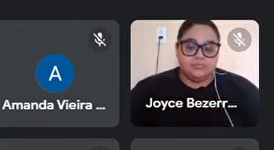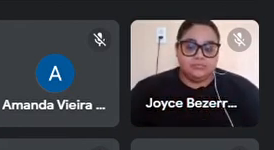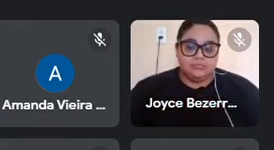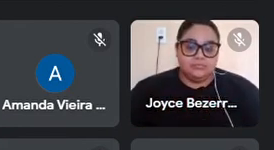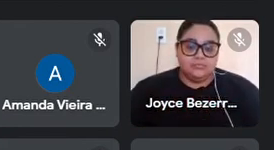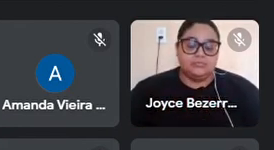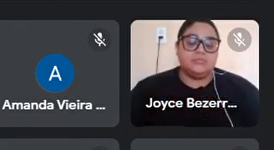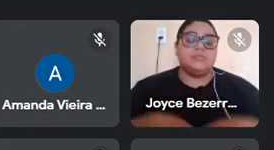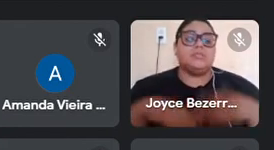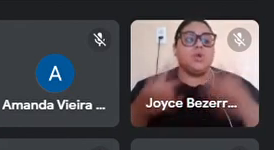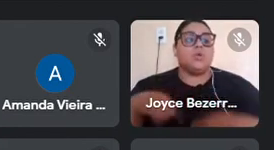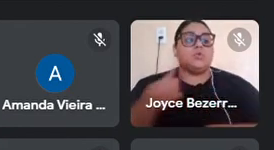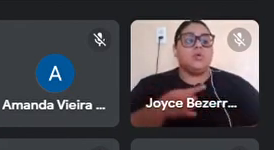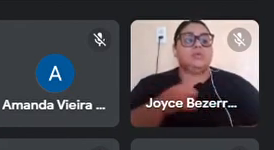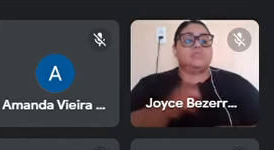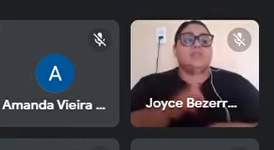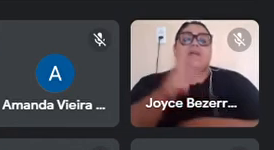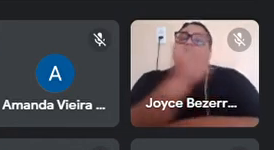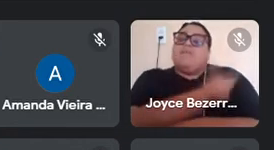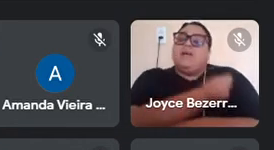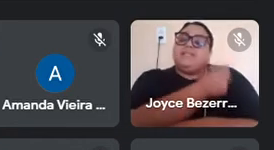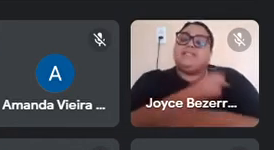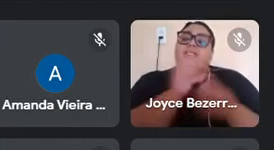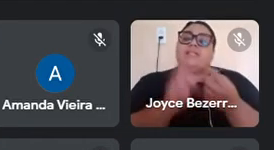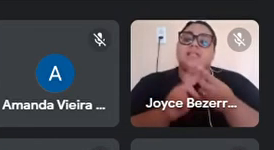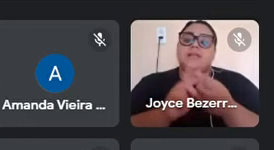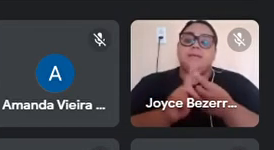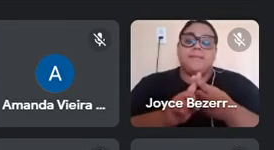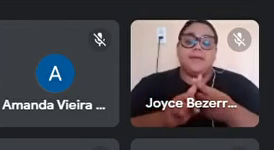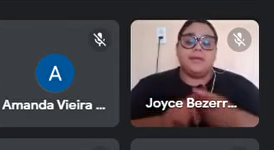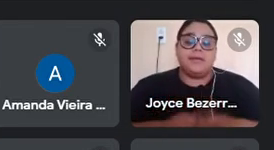Então, a gente tem também vacinas de... Só um minuto.